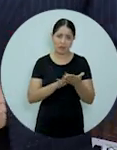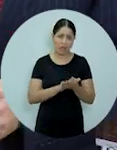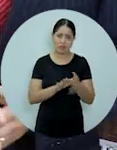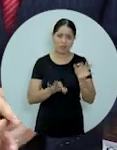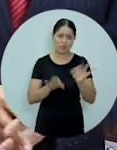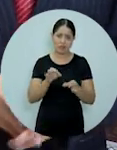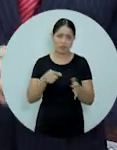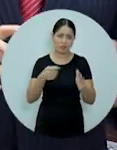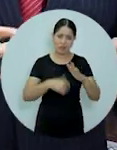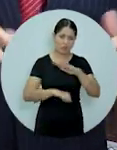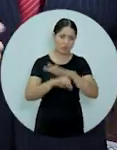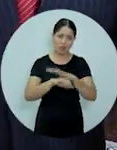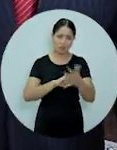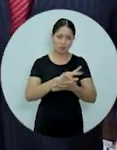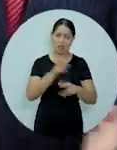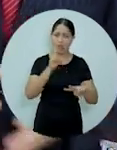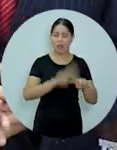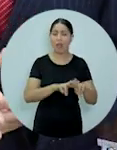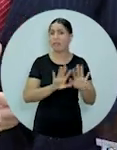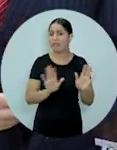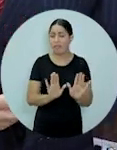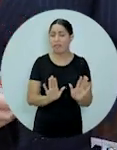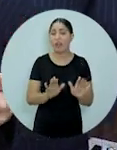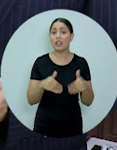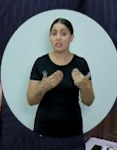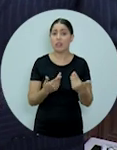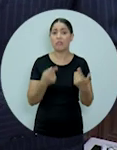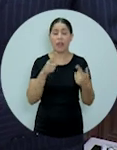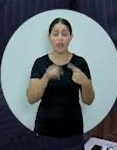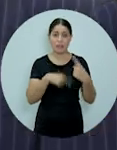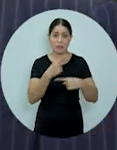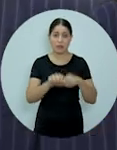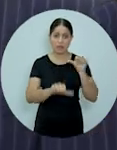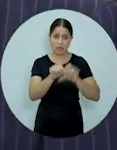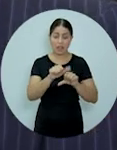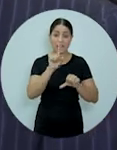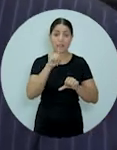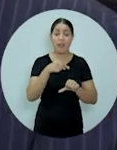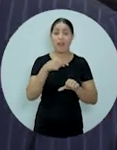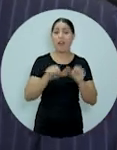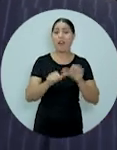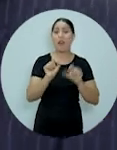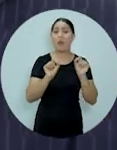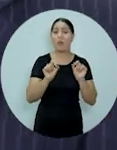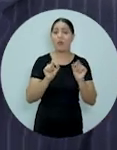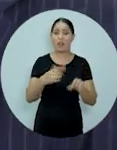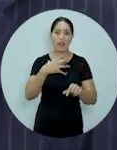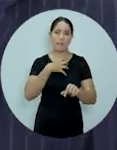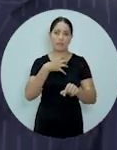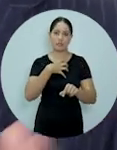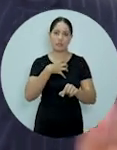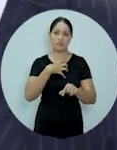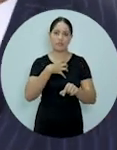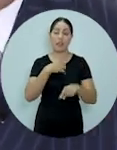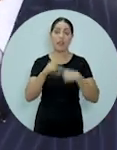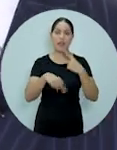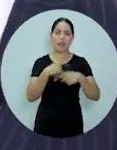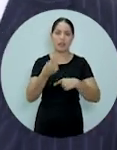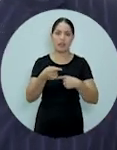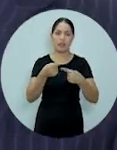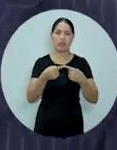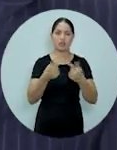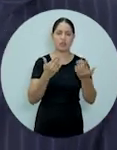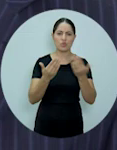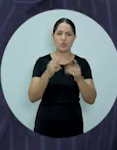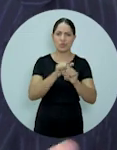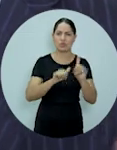com a justiça penal. Visto isso, aí vamos ver o perfil psicoemocional e depois o psicossocial. Há visitas na casa